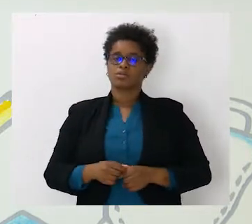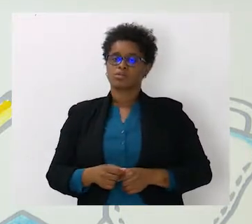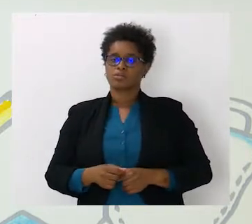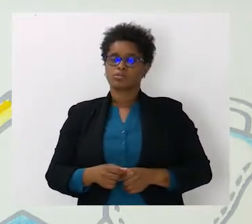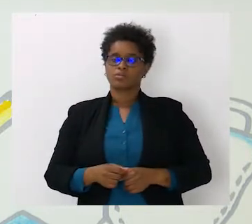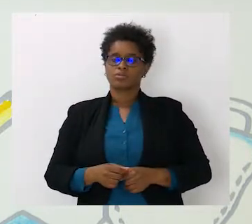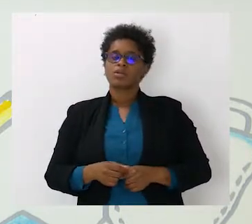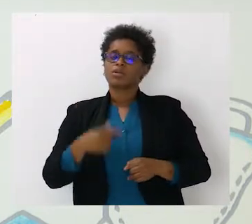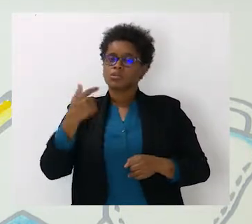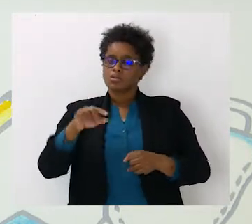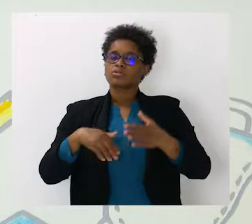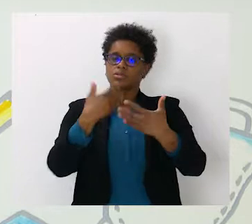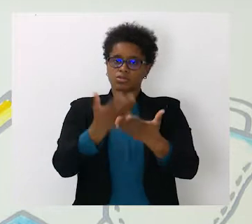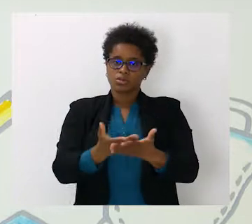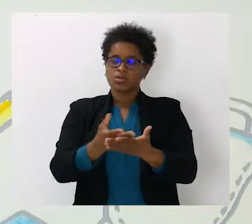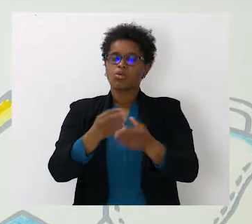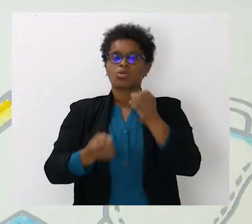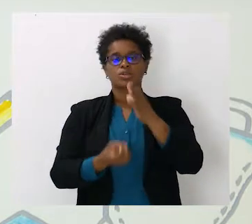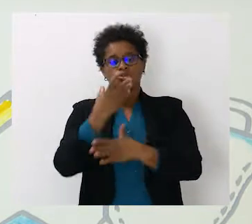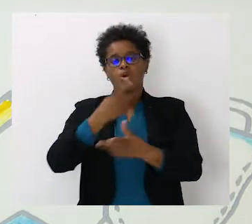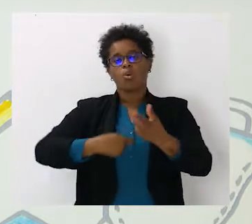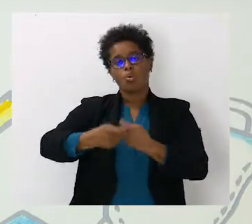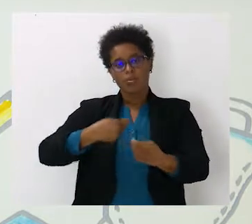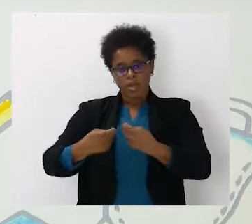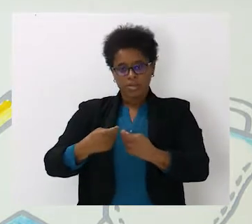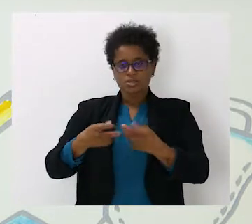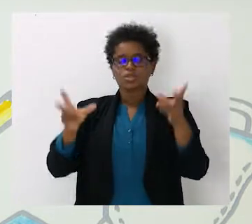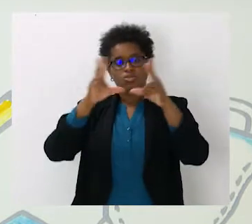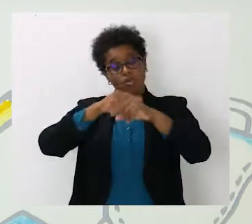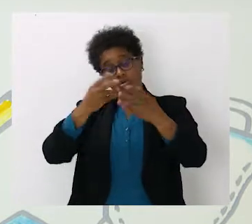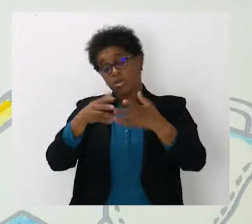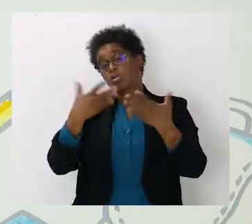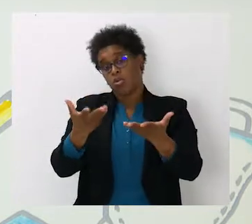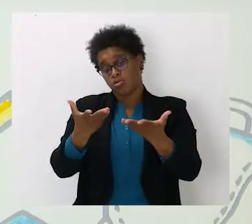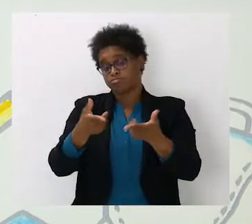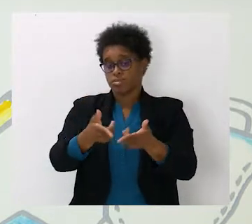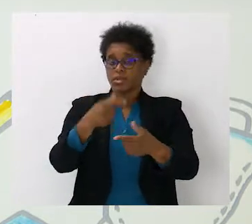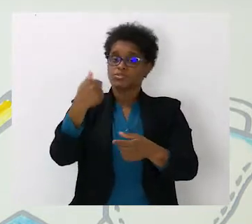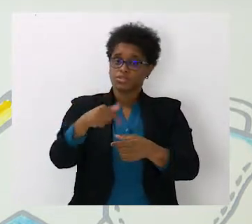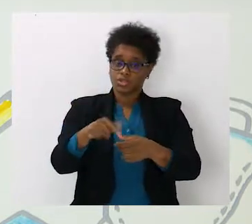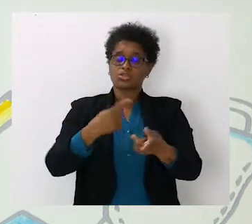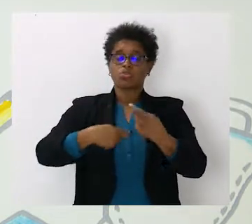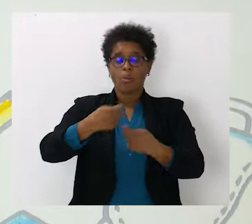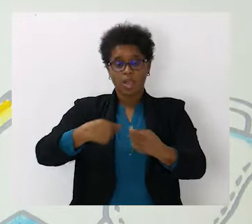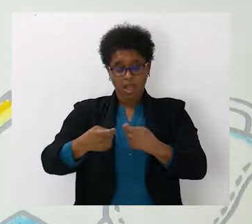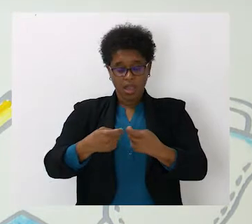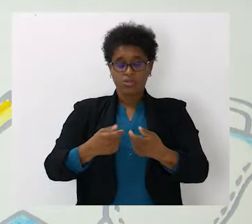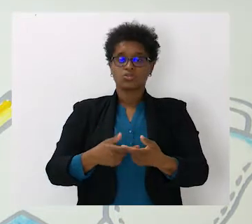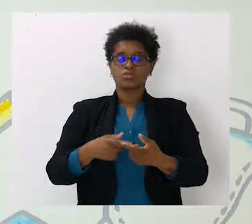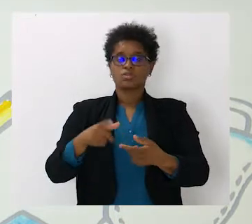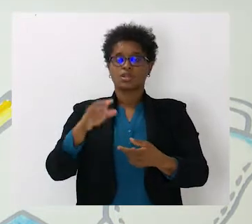Isto deu-se origem ao comércio e logo pressupõe a existência de